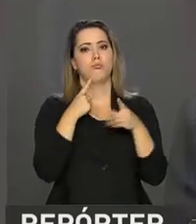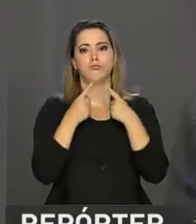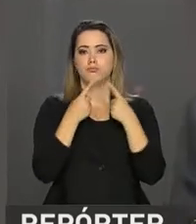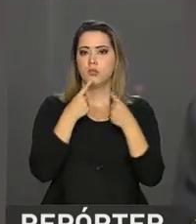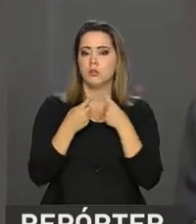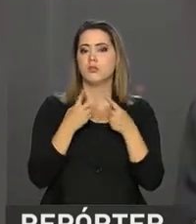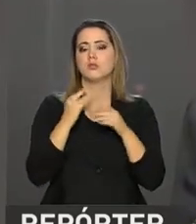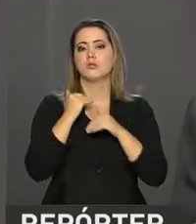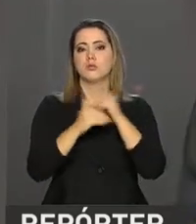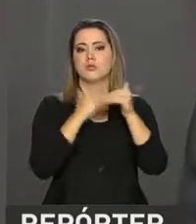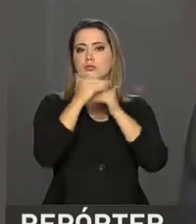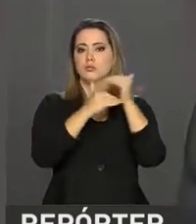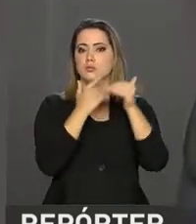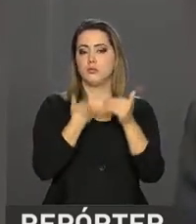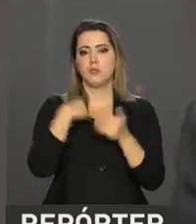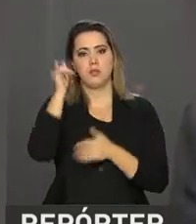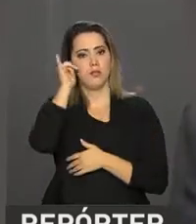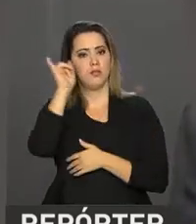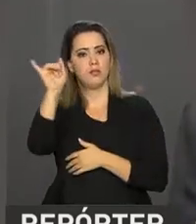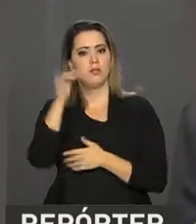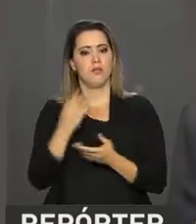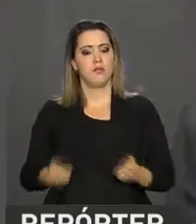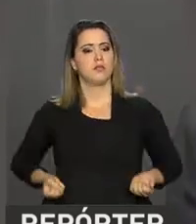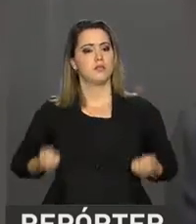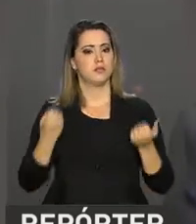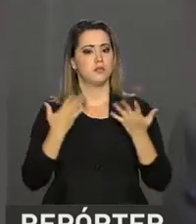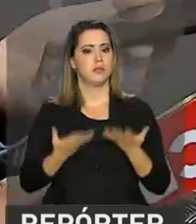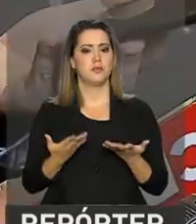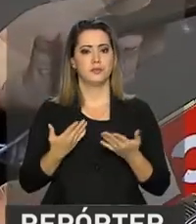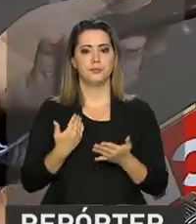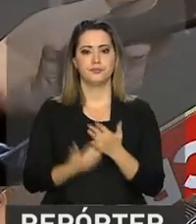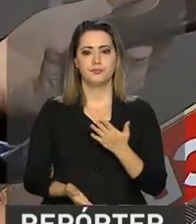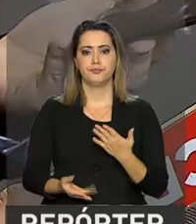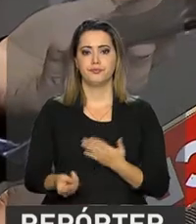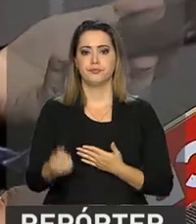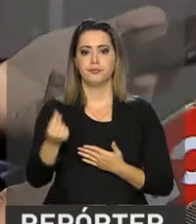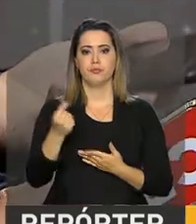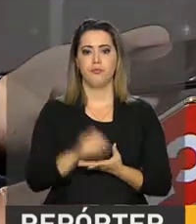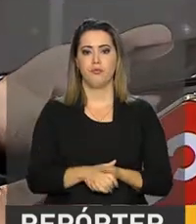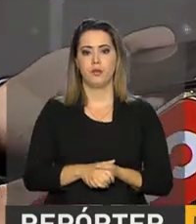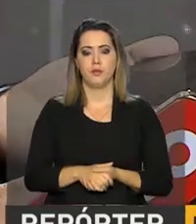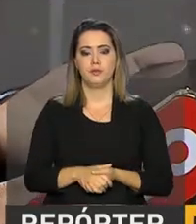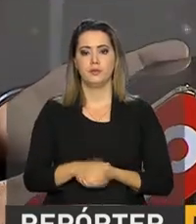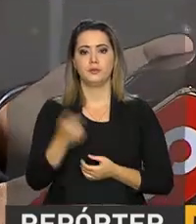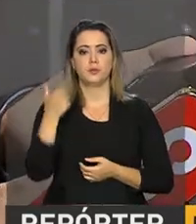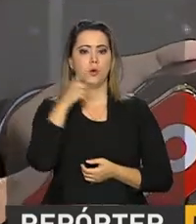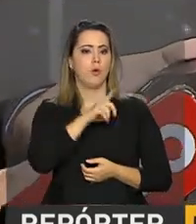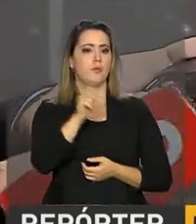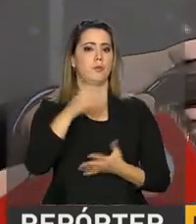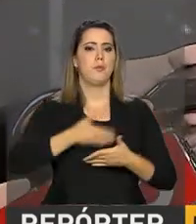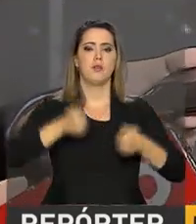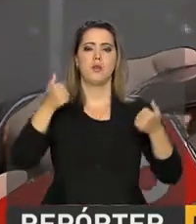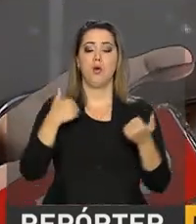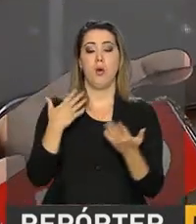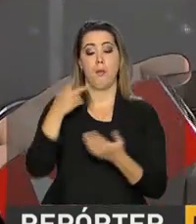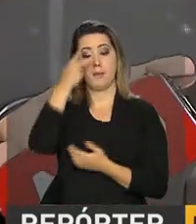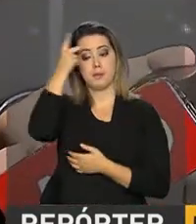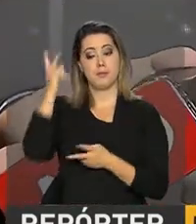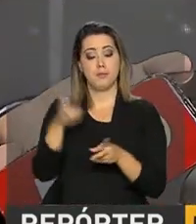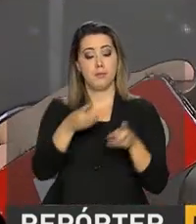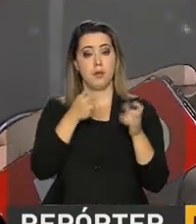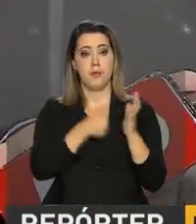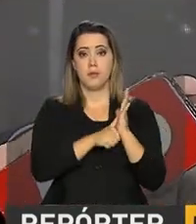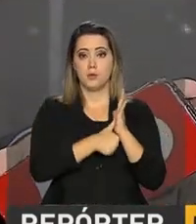construtivo evitando gastos ganha o sistema de informação brasileiro de identificação e de